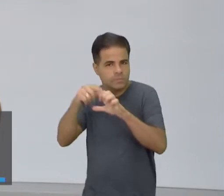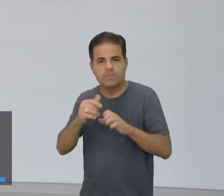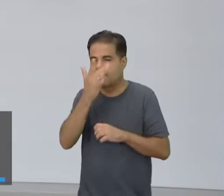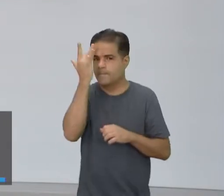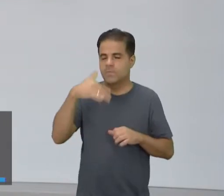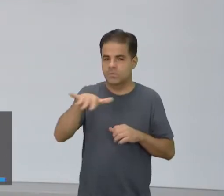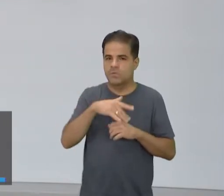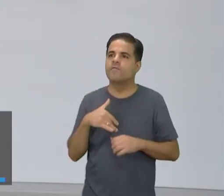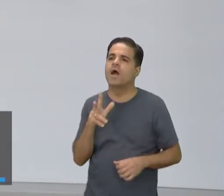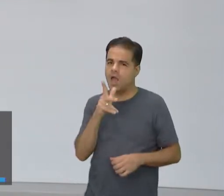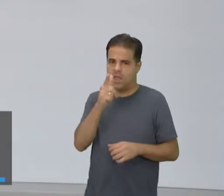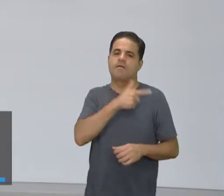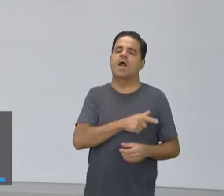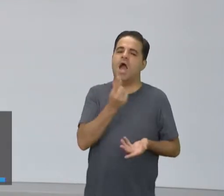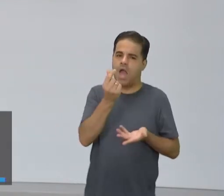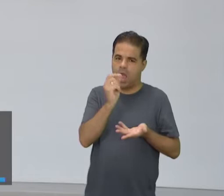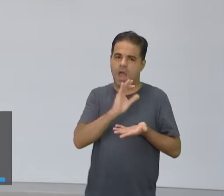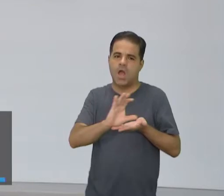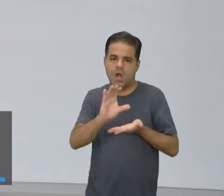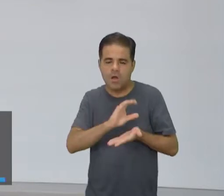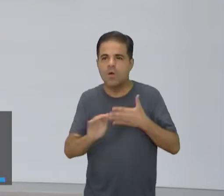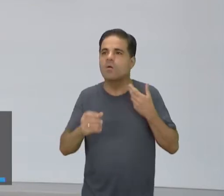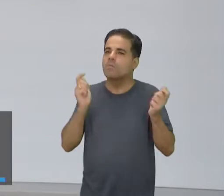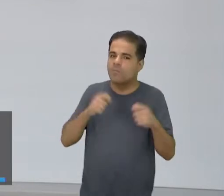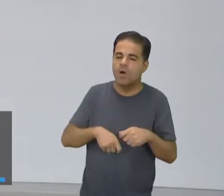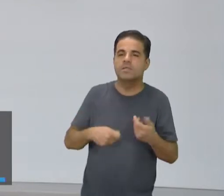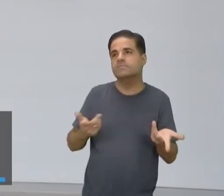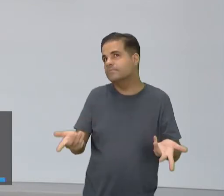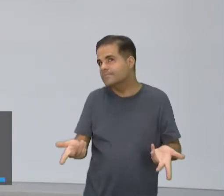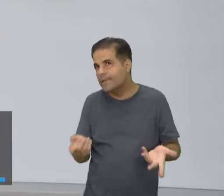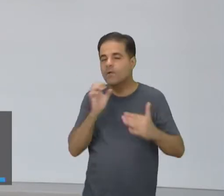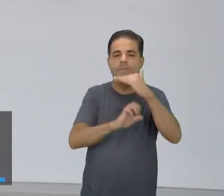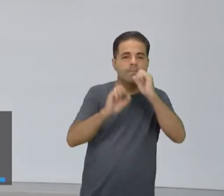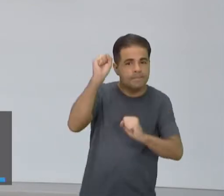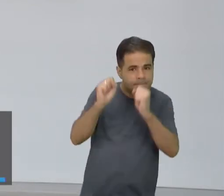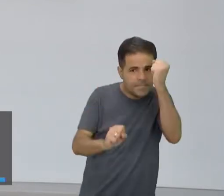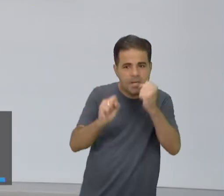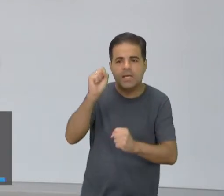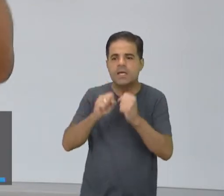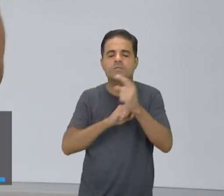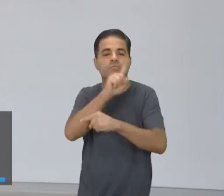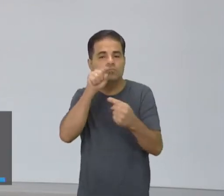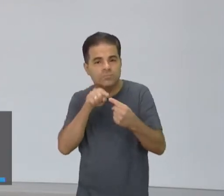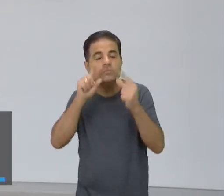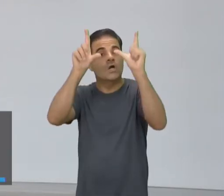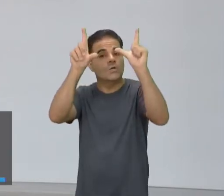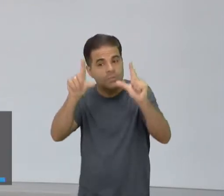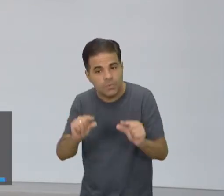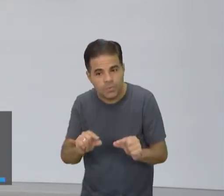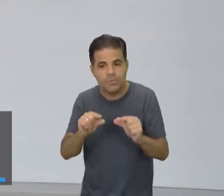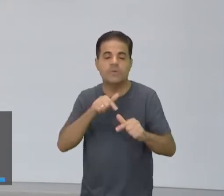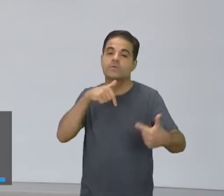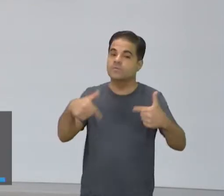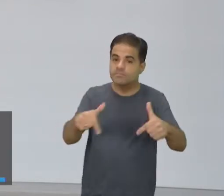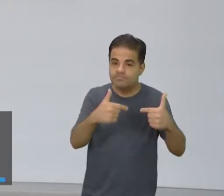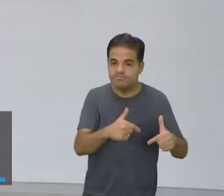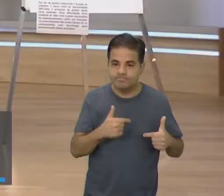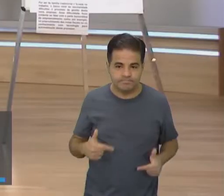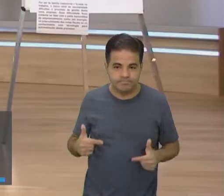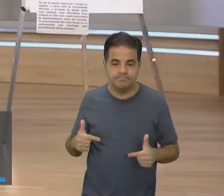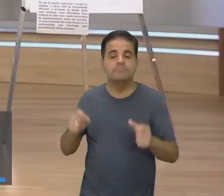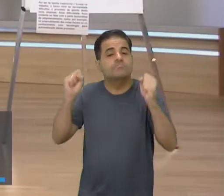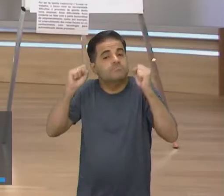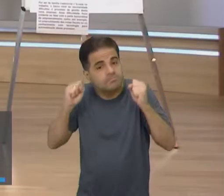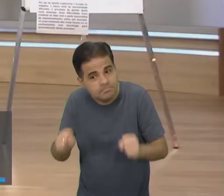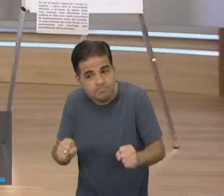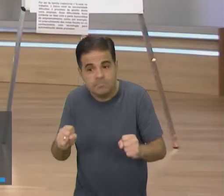pessoa que vai ganhar recurso. Pode ser, por exemplo, uma cooperativa criada com o intuito de diminuir o desemprego numa comunidade. Legal. Pode